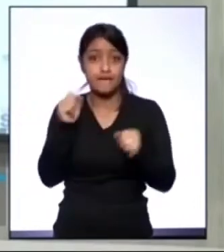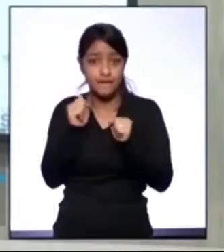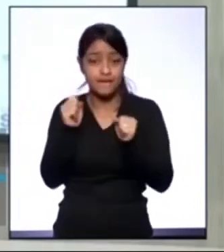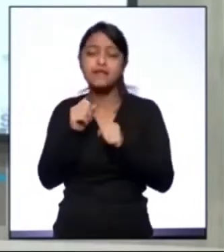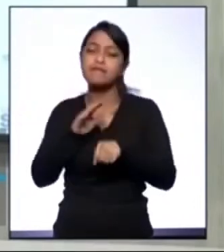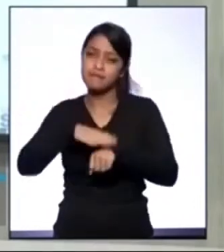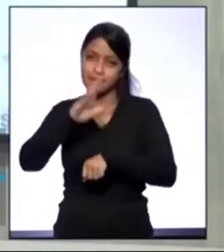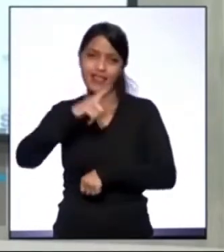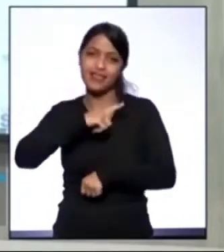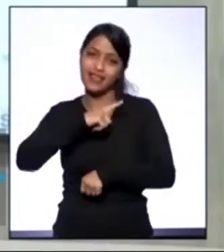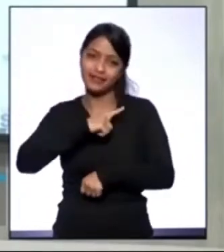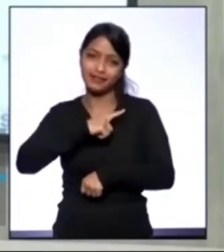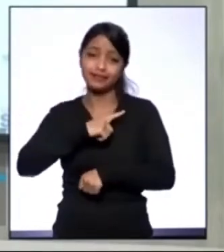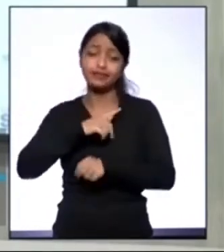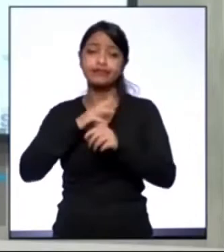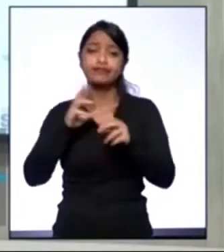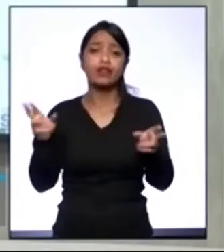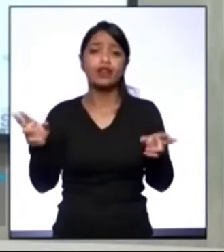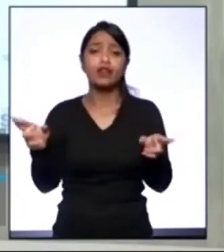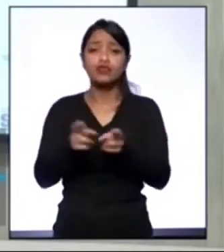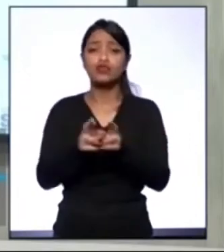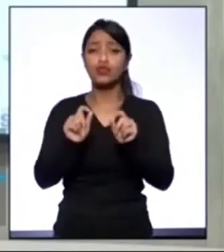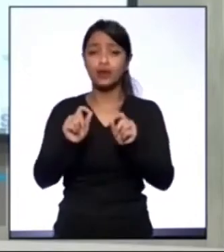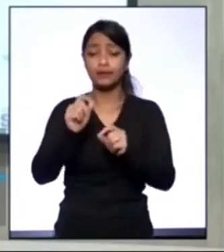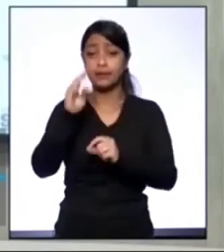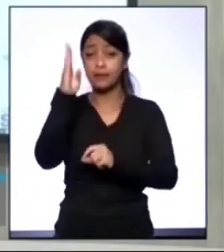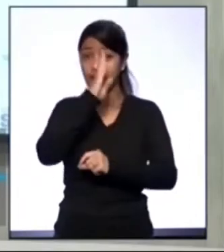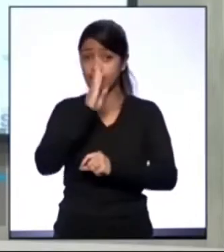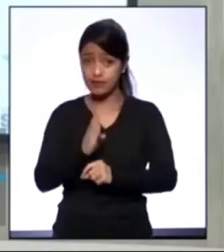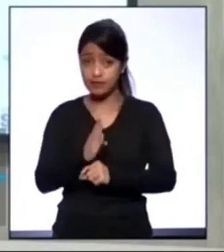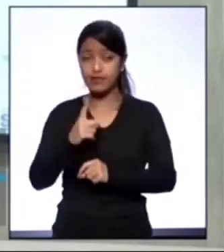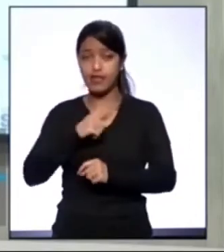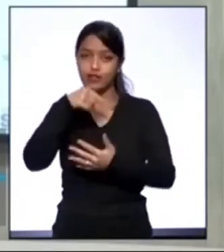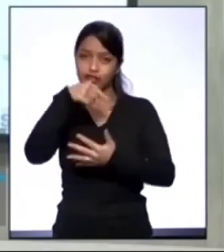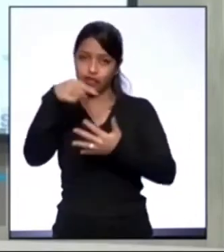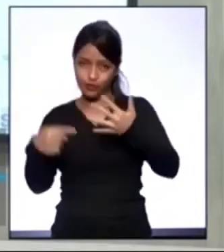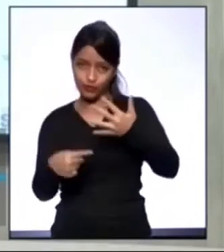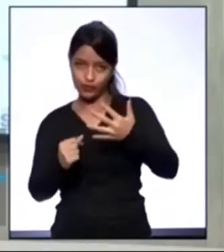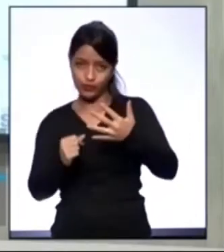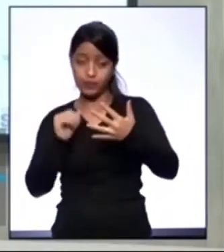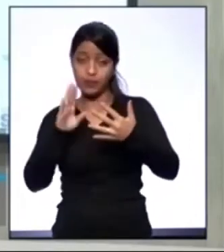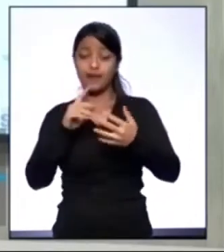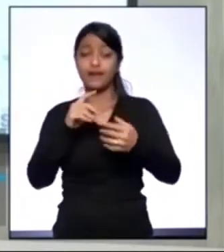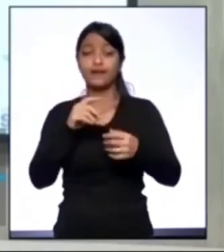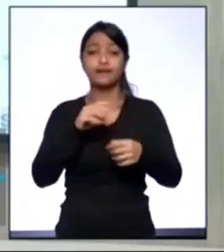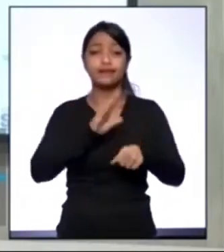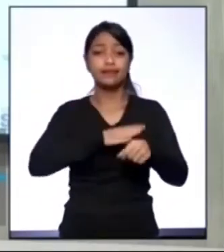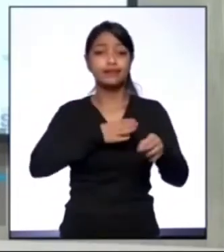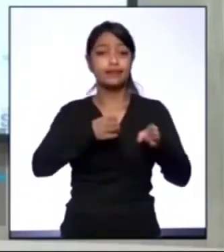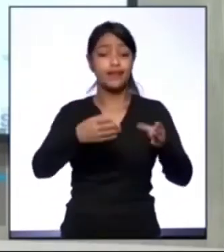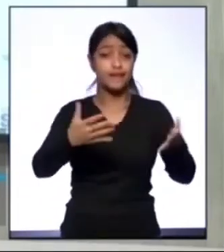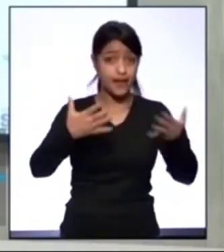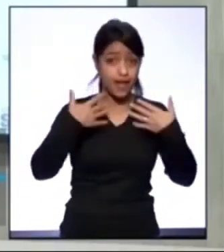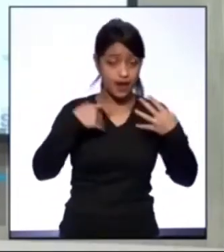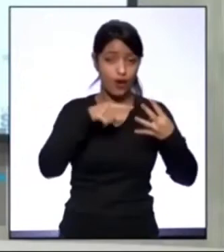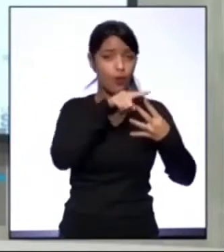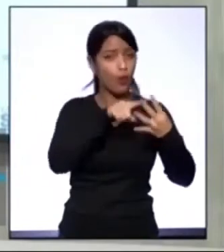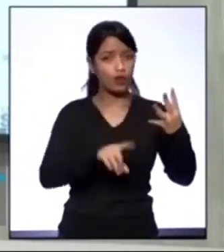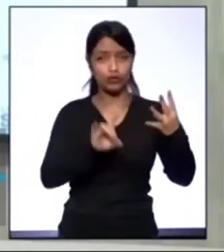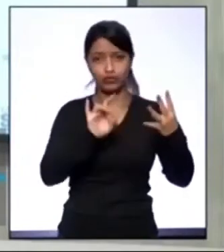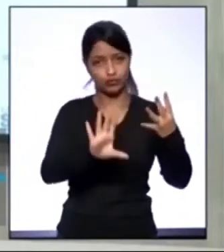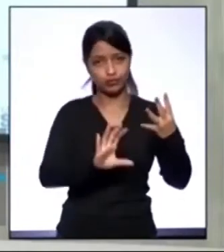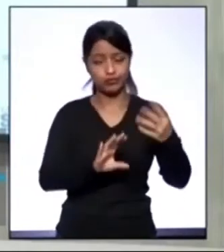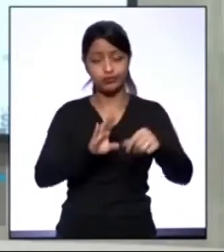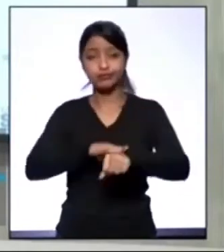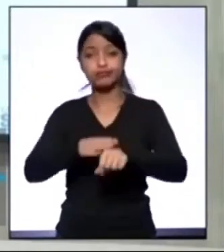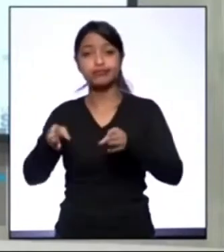5 massas atuam no Brasil. Durante o verão, 4 massas de ar. Durante o inverno, a possibilidade da atuação da massa